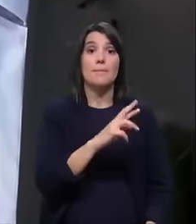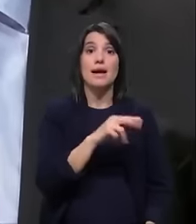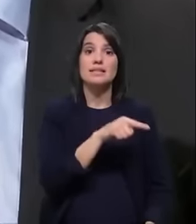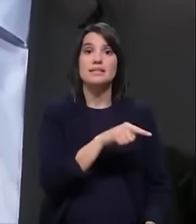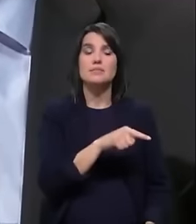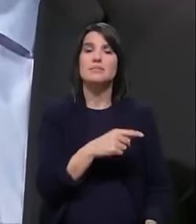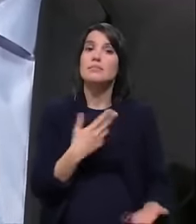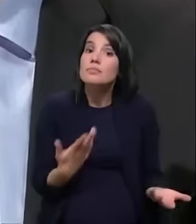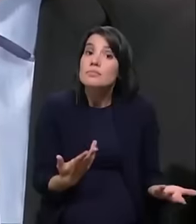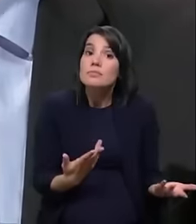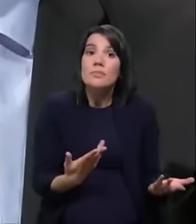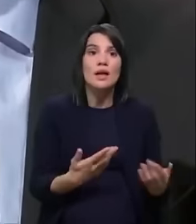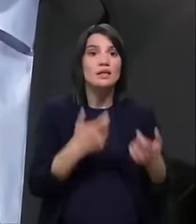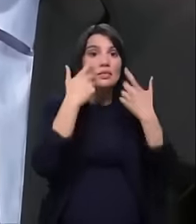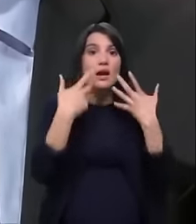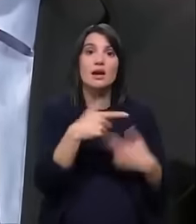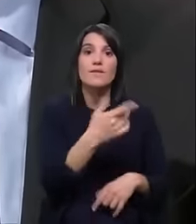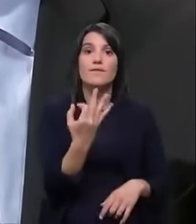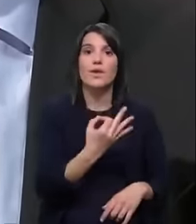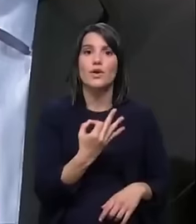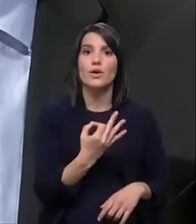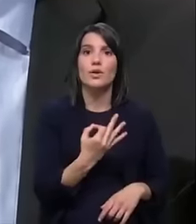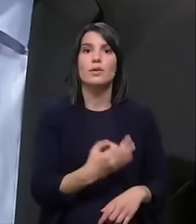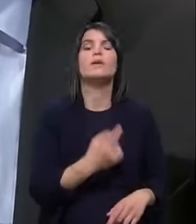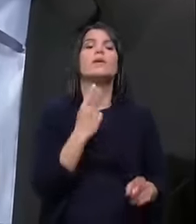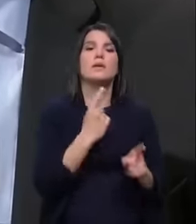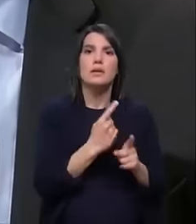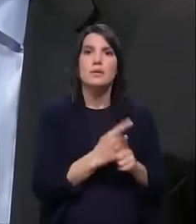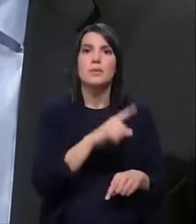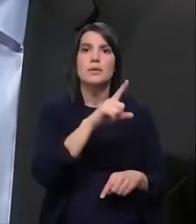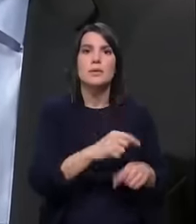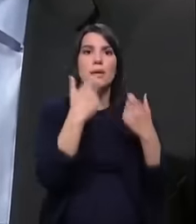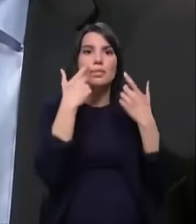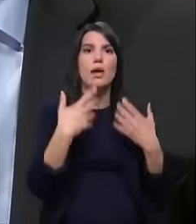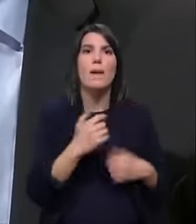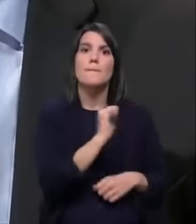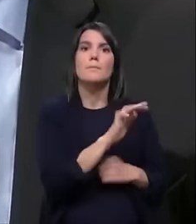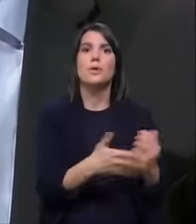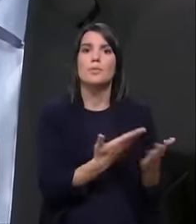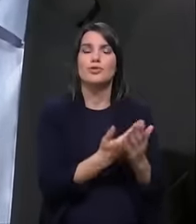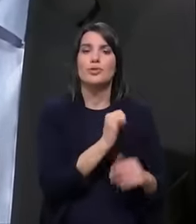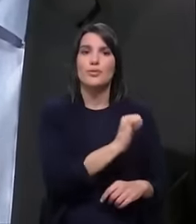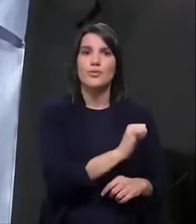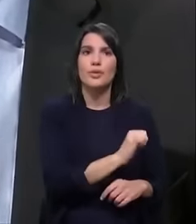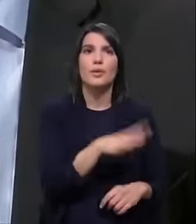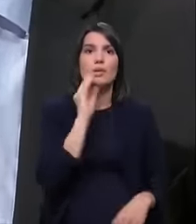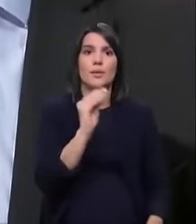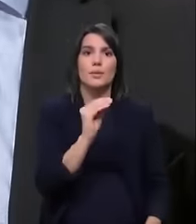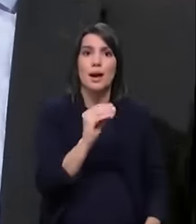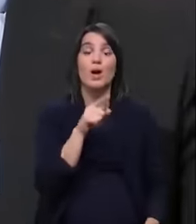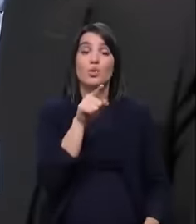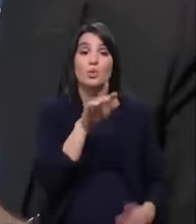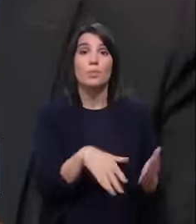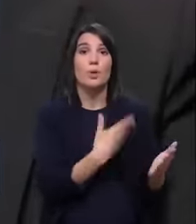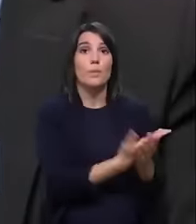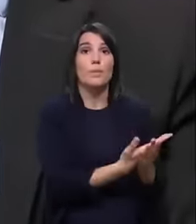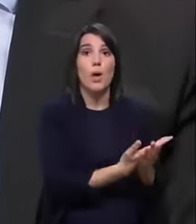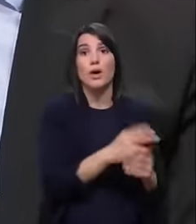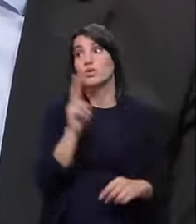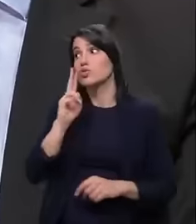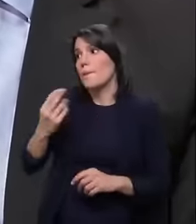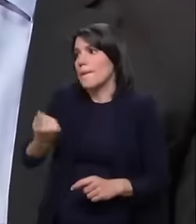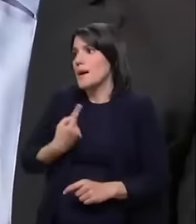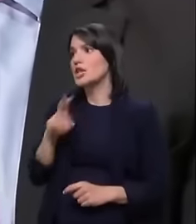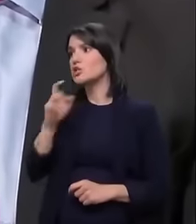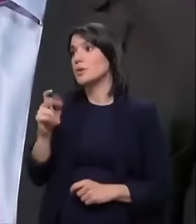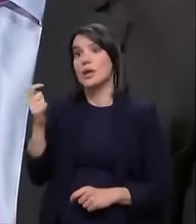de assumir essa responsabilidade. Nada, tal como tem de assumir a responsabilidade sobre as suas propostas para a banca. O que propõe não, desculpa, para o IRC... Não, desculpa, eu tenho que responder